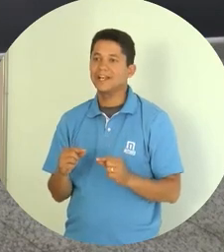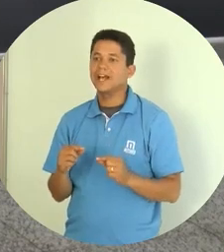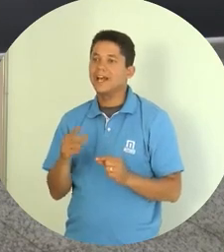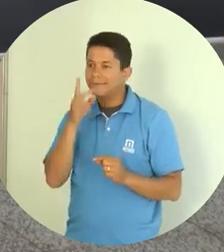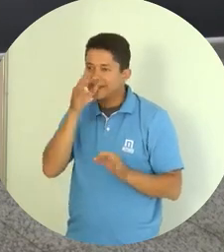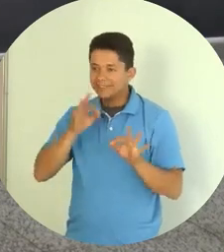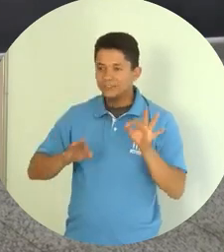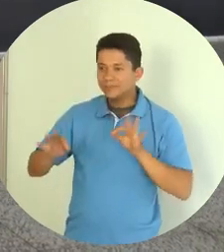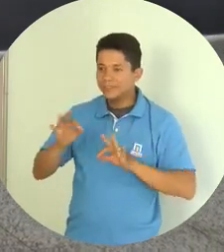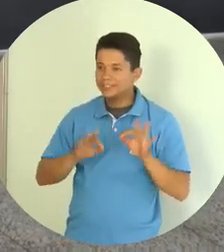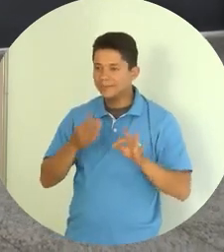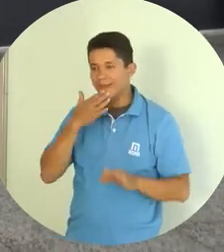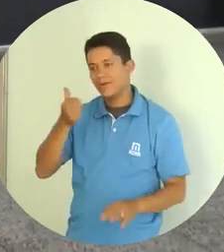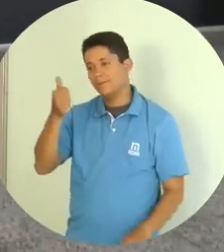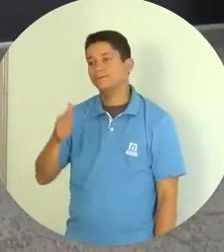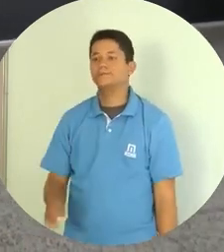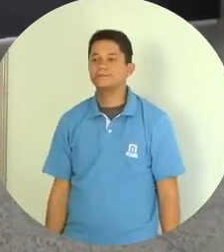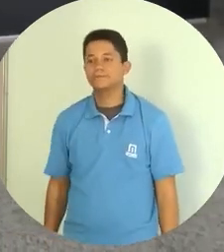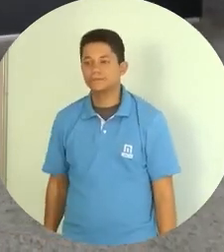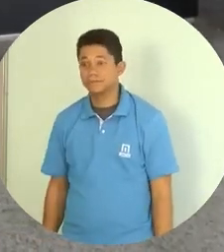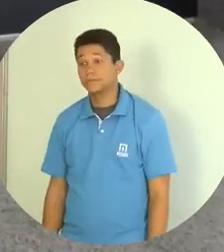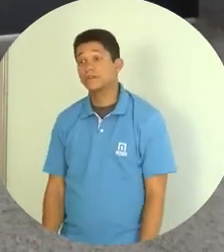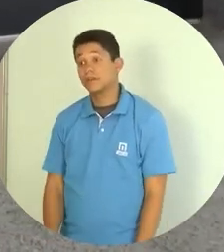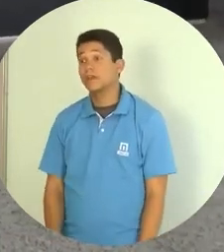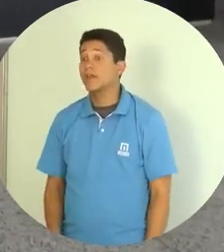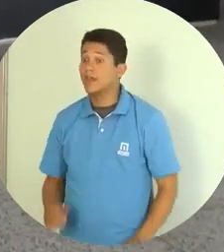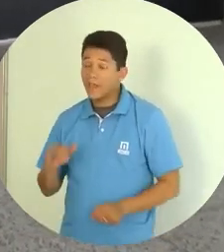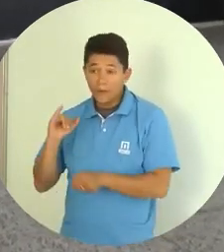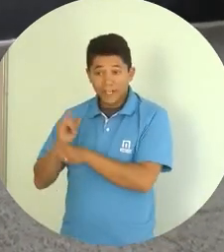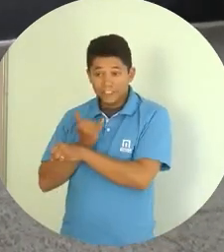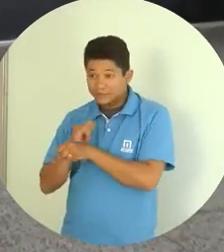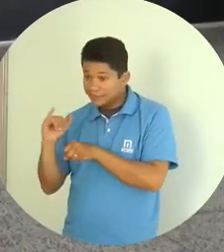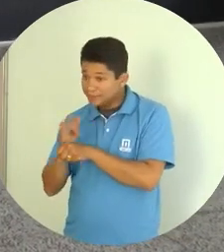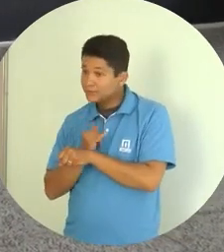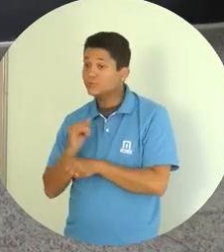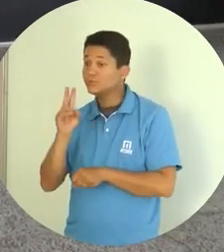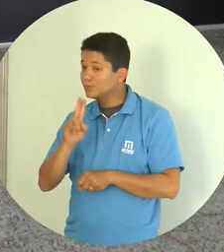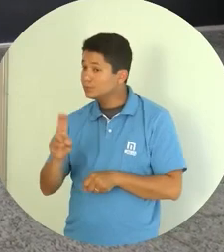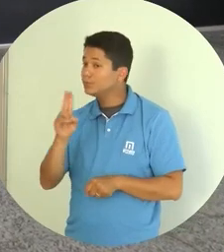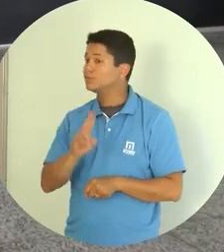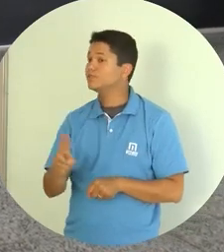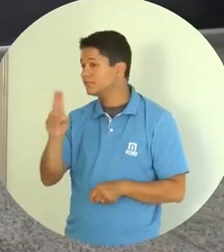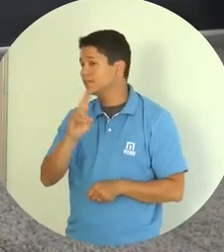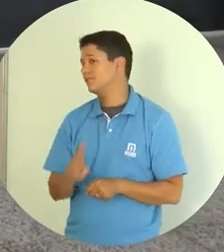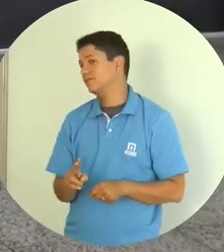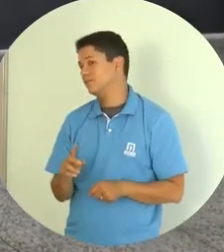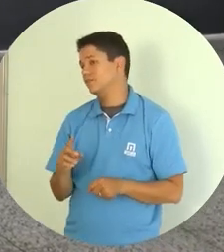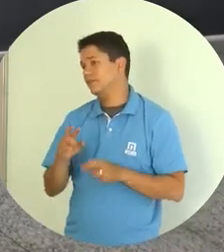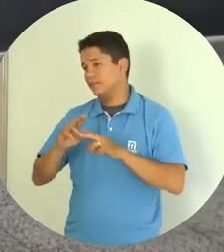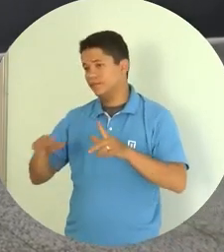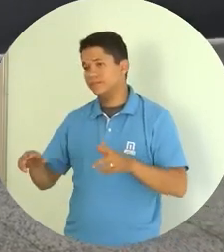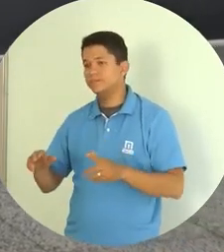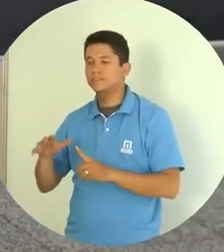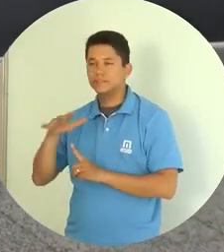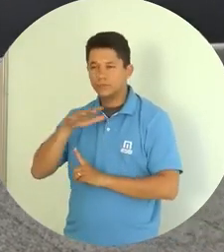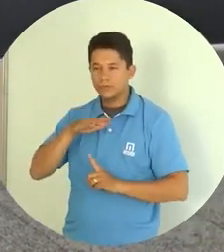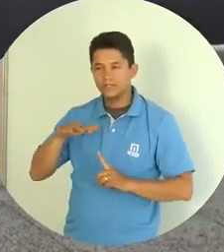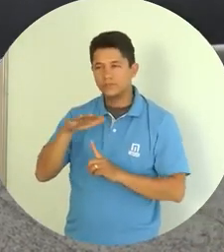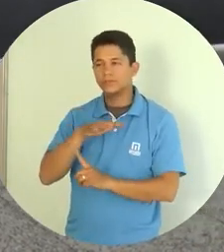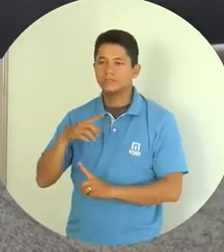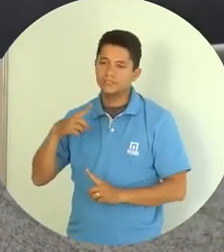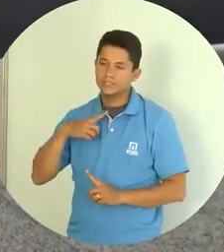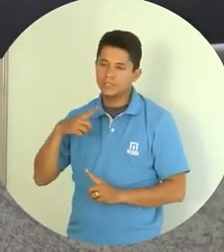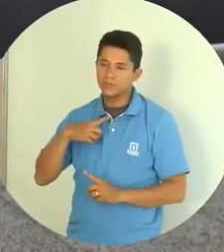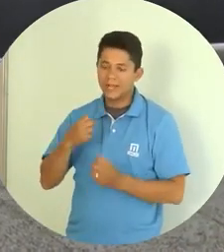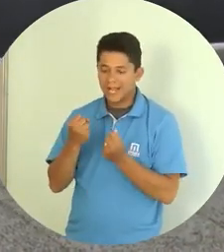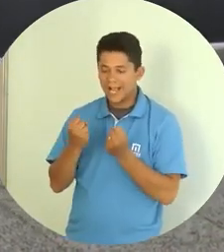fundação. Então, isso é um artifício muito, muito utilizado em situações que a gente tem cargas não